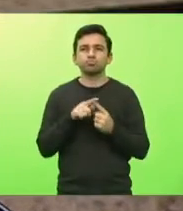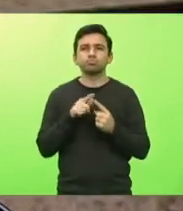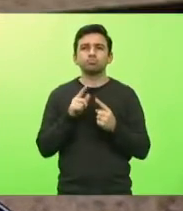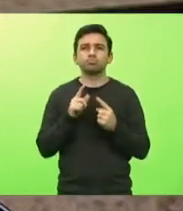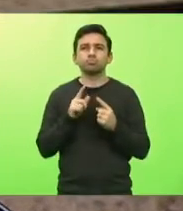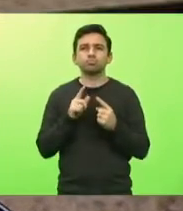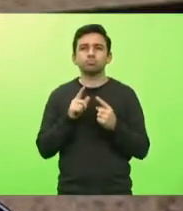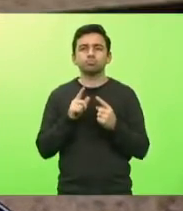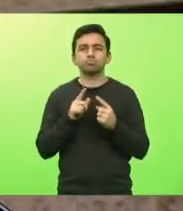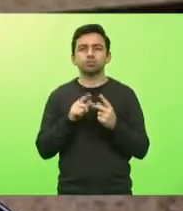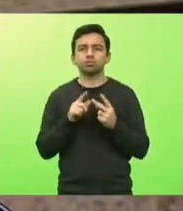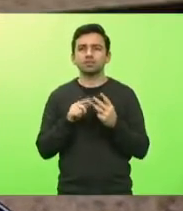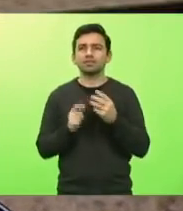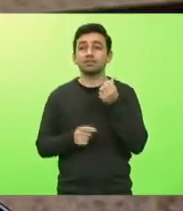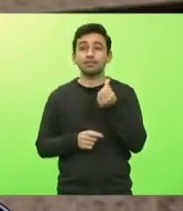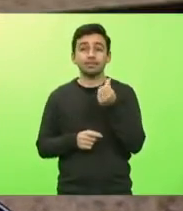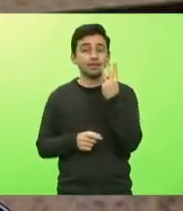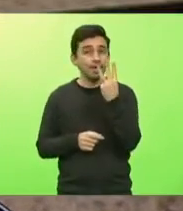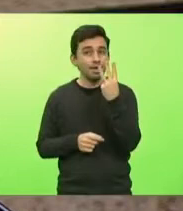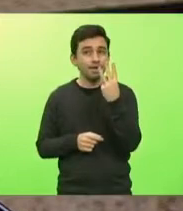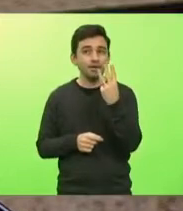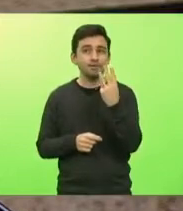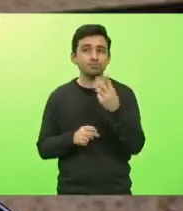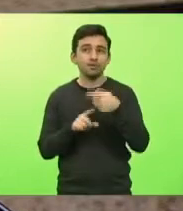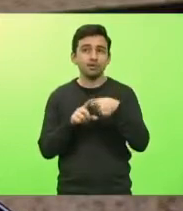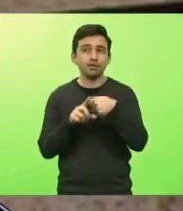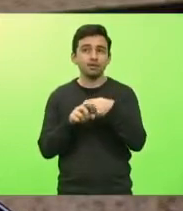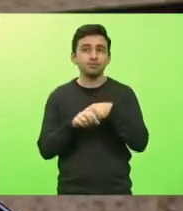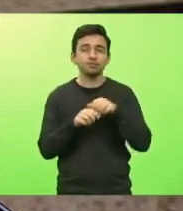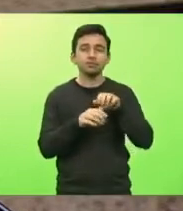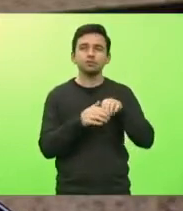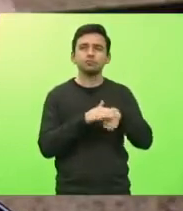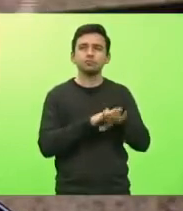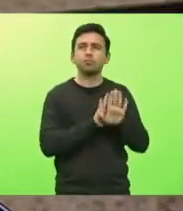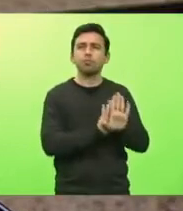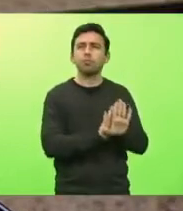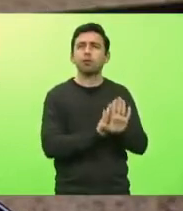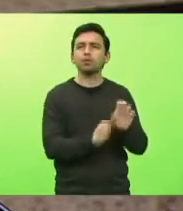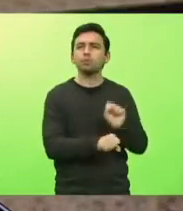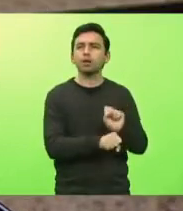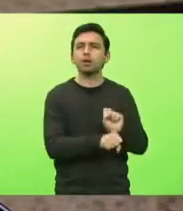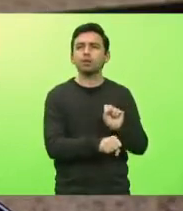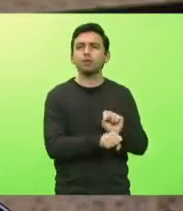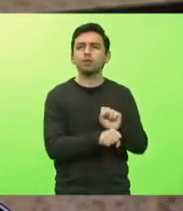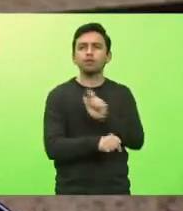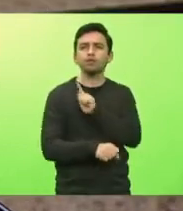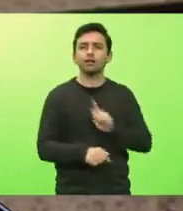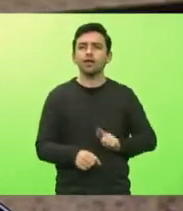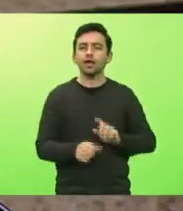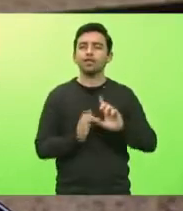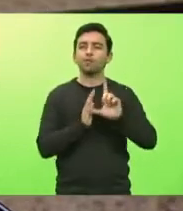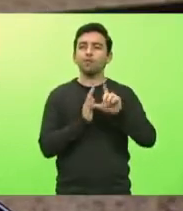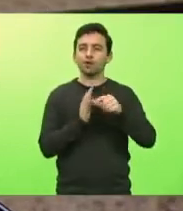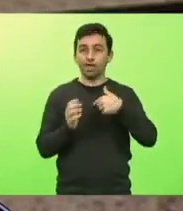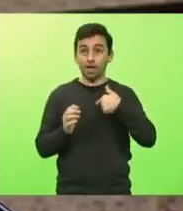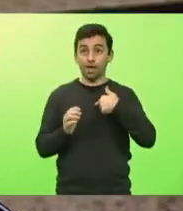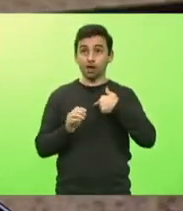três meses retidos no governo do Estado. E ele, então, pagou. Depois que eu vim aqui,